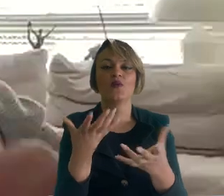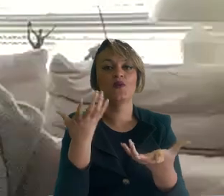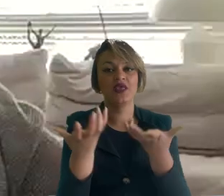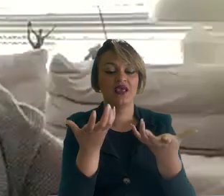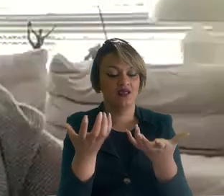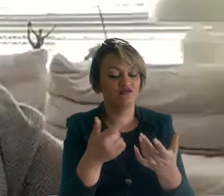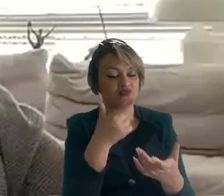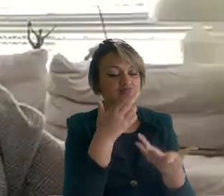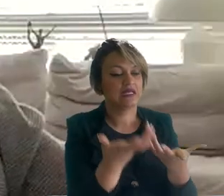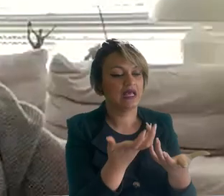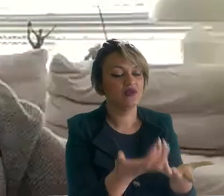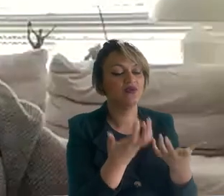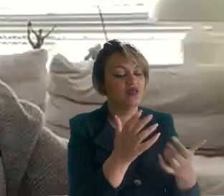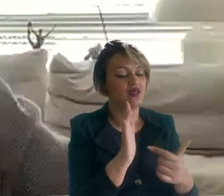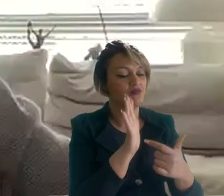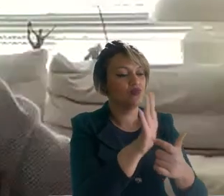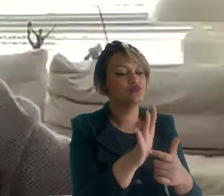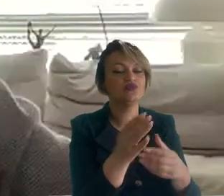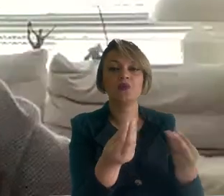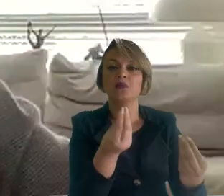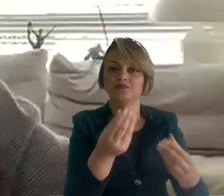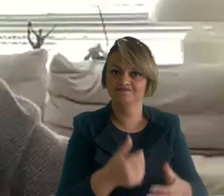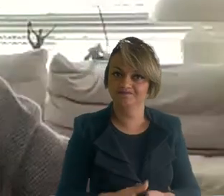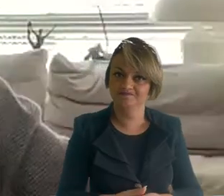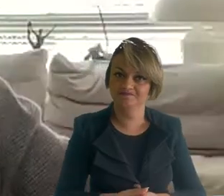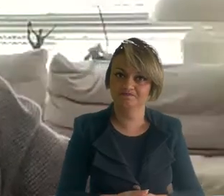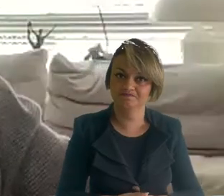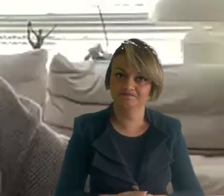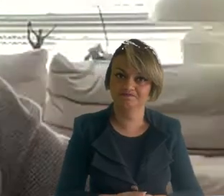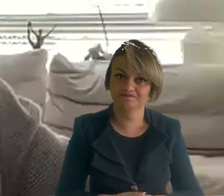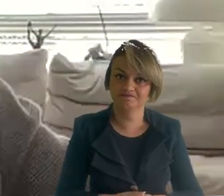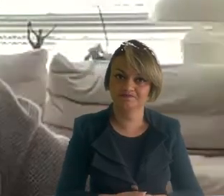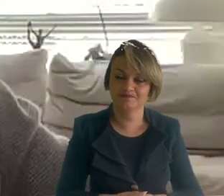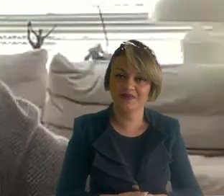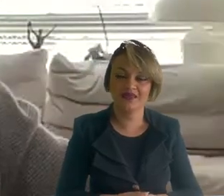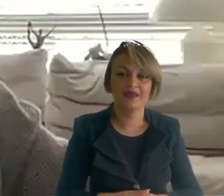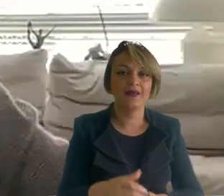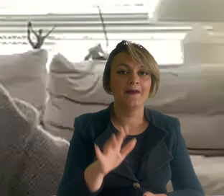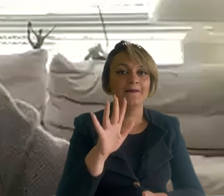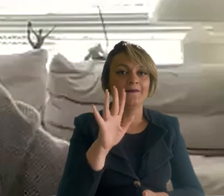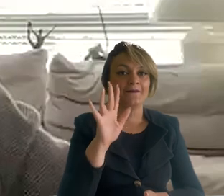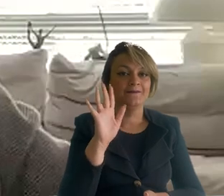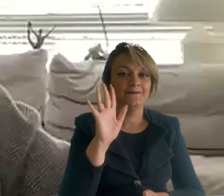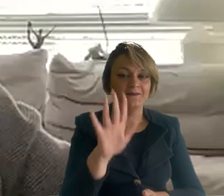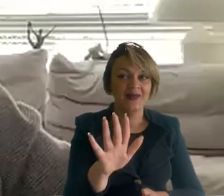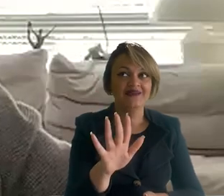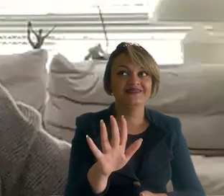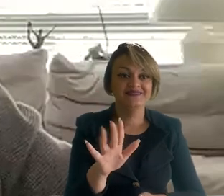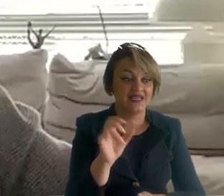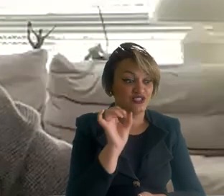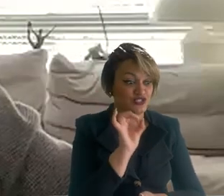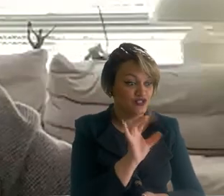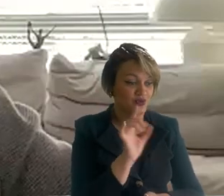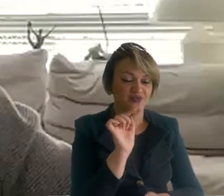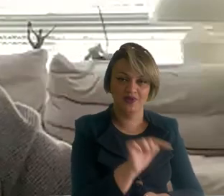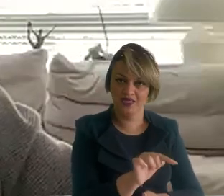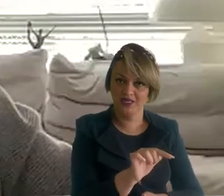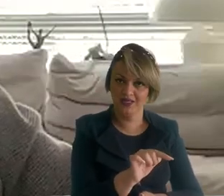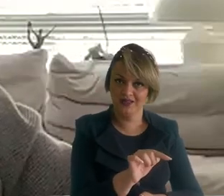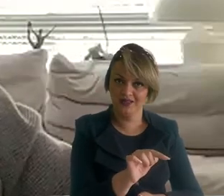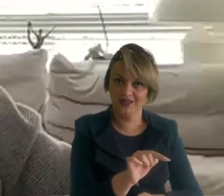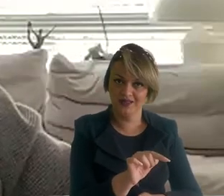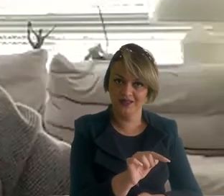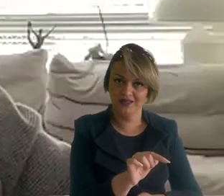exposto agora não é só de pão que vive o homem nós podemos até